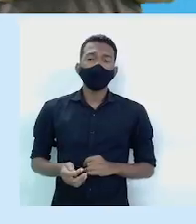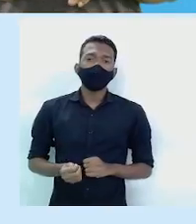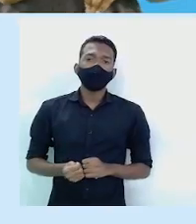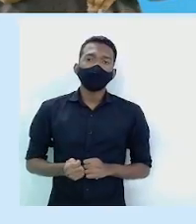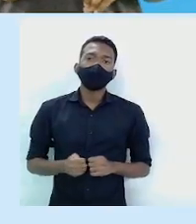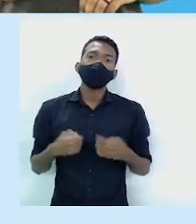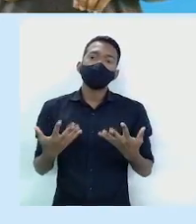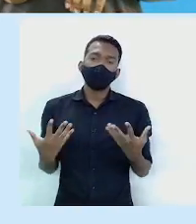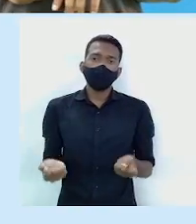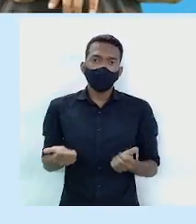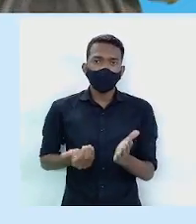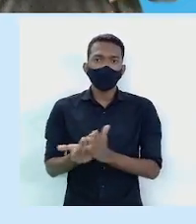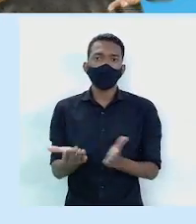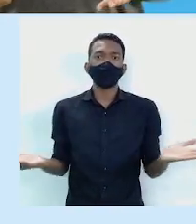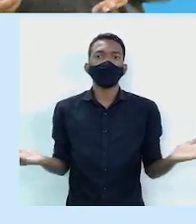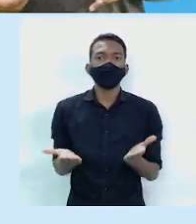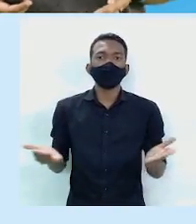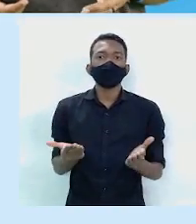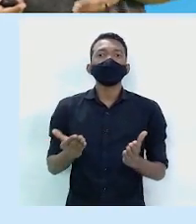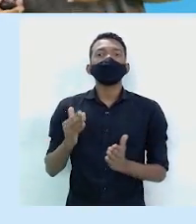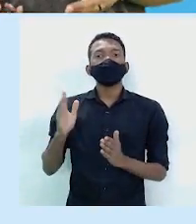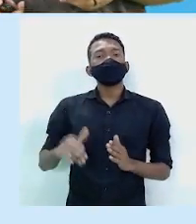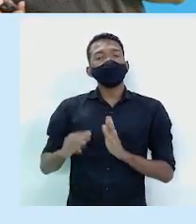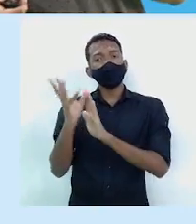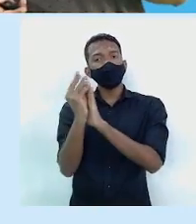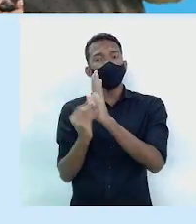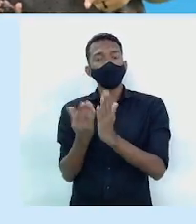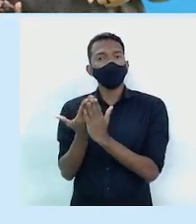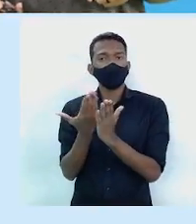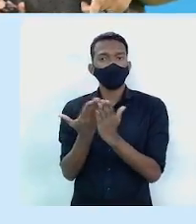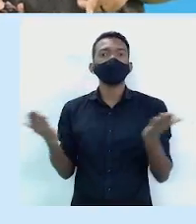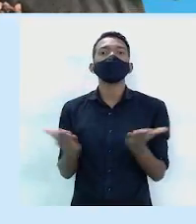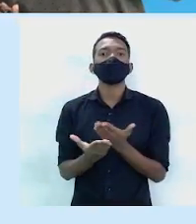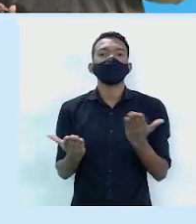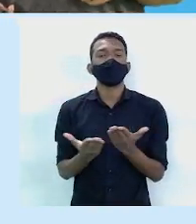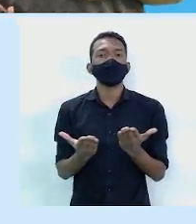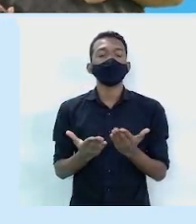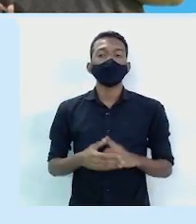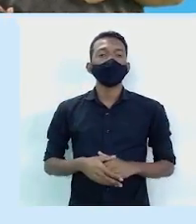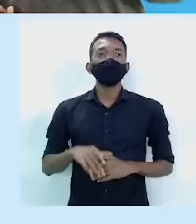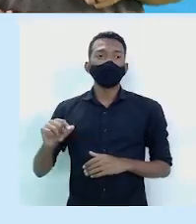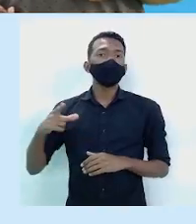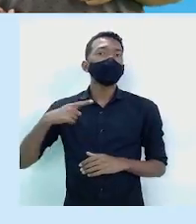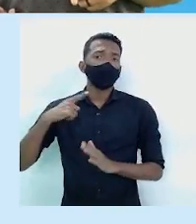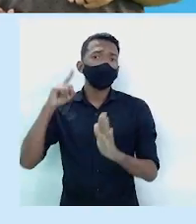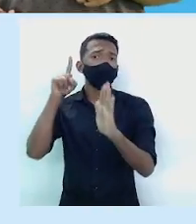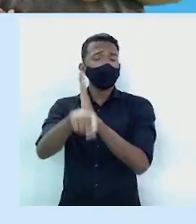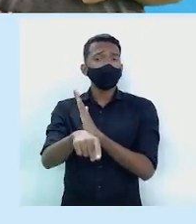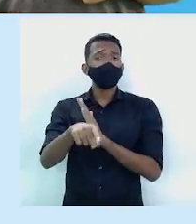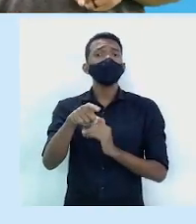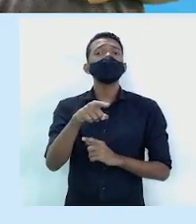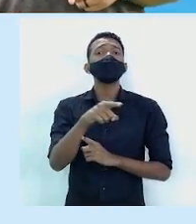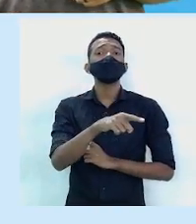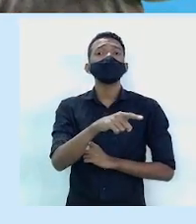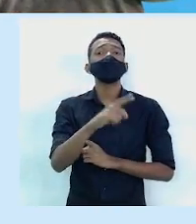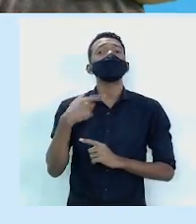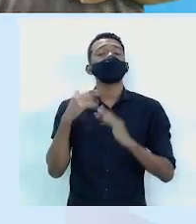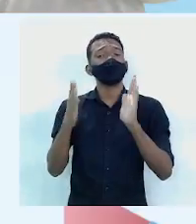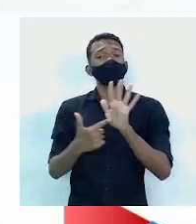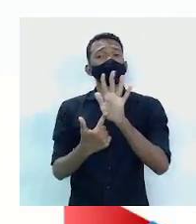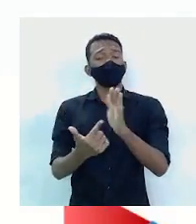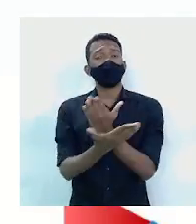Então vamos lá, iniciando o conteúdo da aula de hoje, vamos ver na tela uma pergunta que eu trago aqui nesse momento, olha